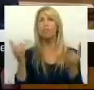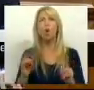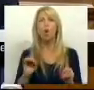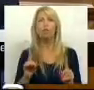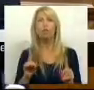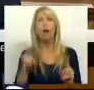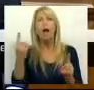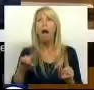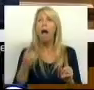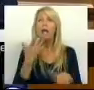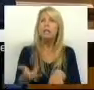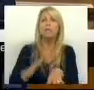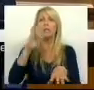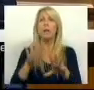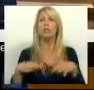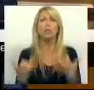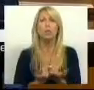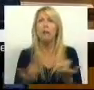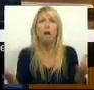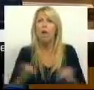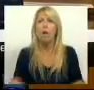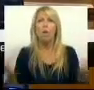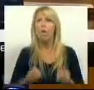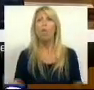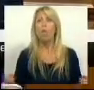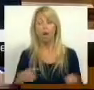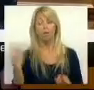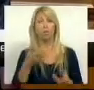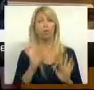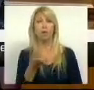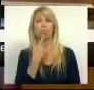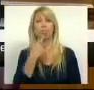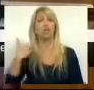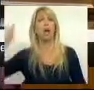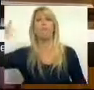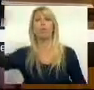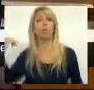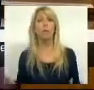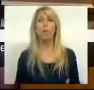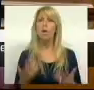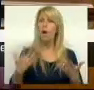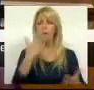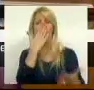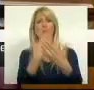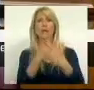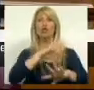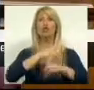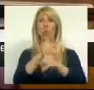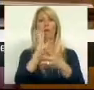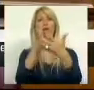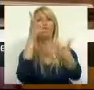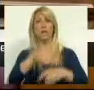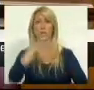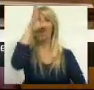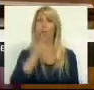possuir um pingo de sensibilidade social e isso já toda a gente percebeu e há muito tempo. Mas agora estamos perante outra evidência, é